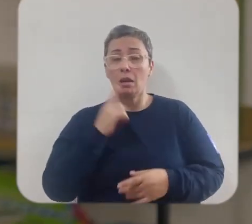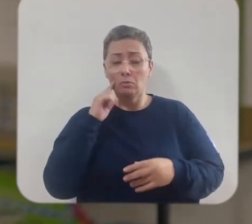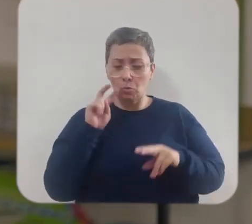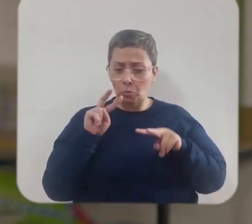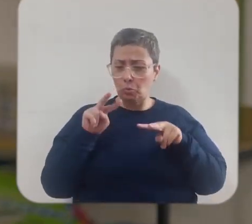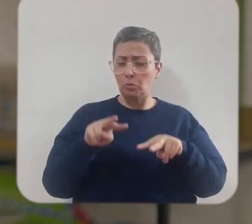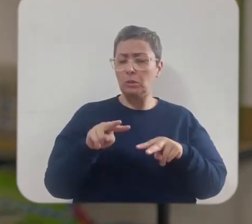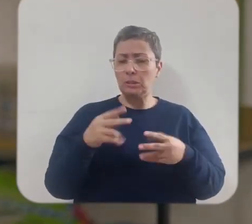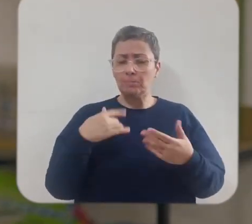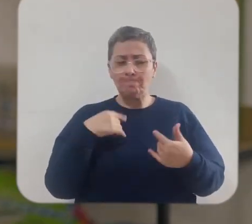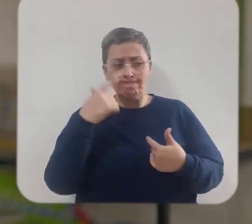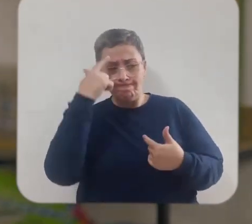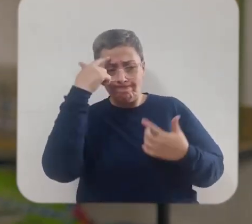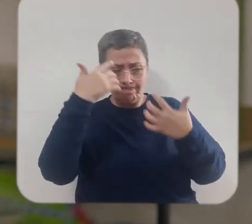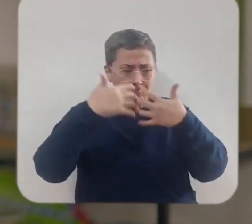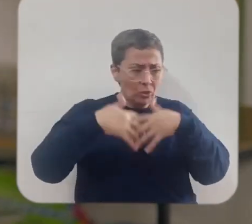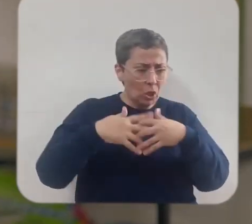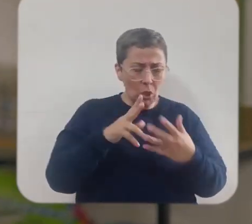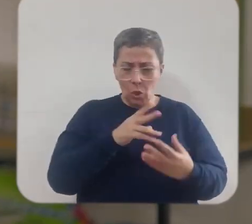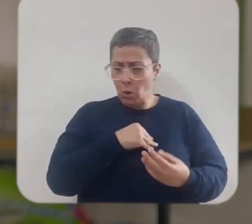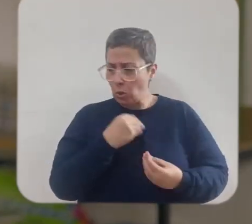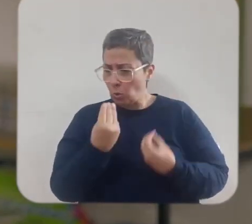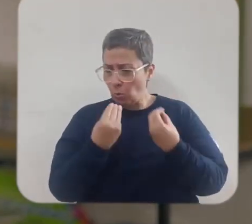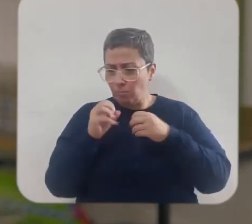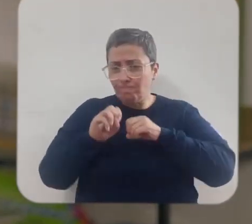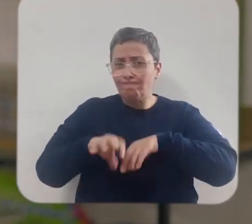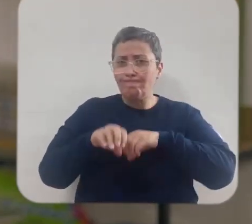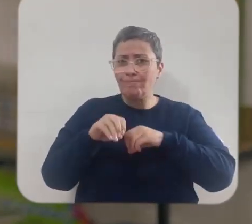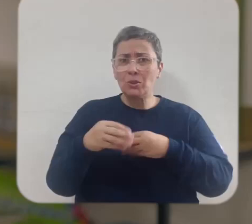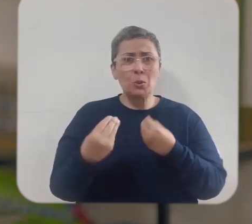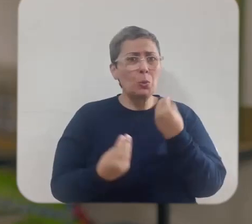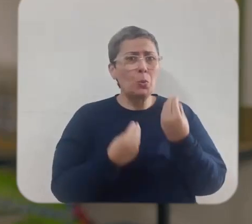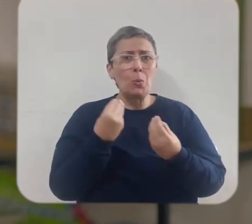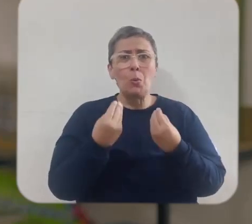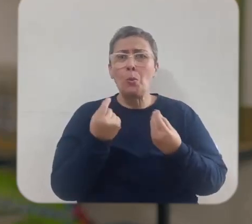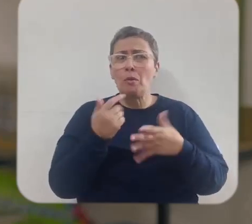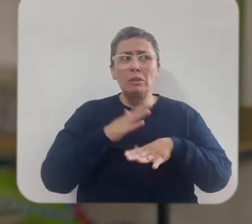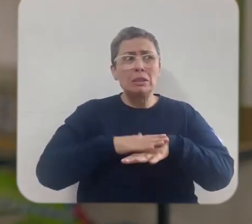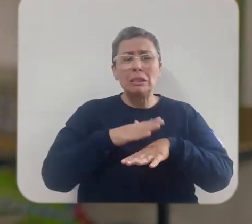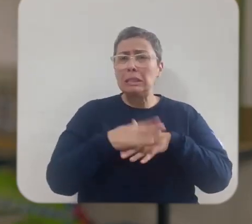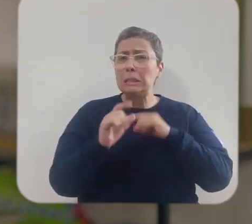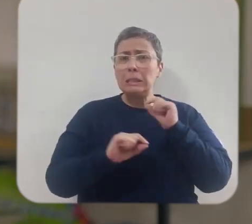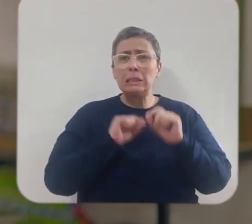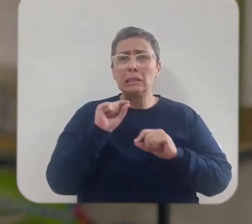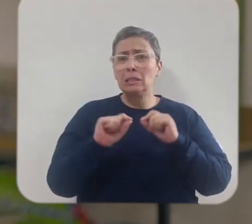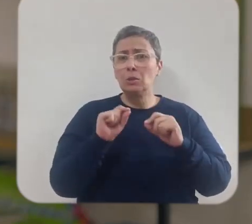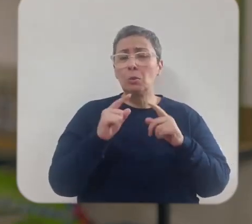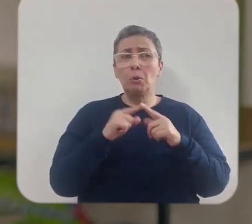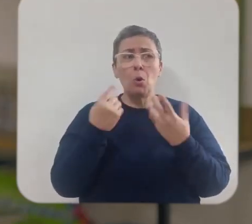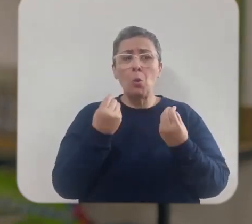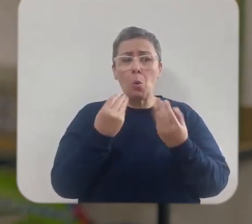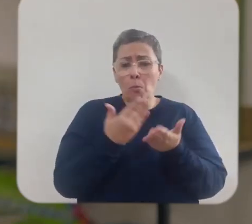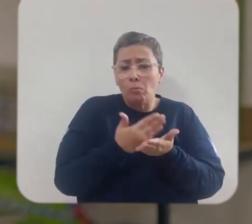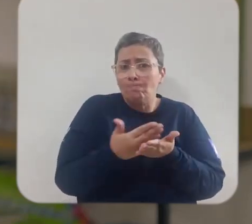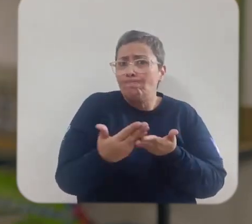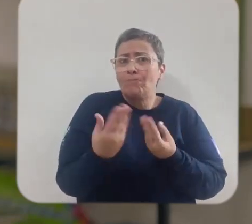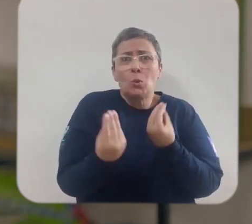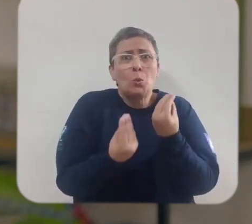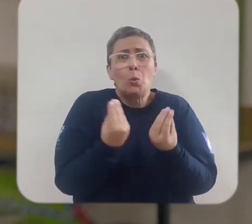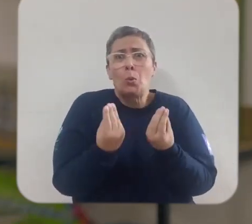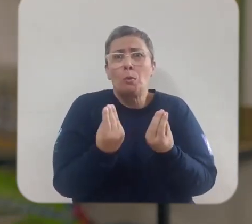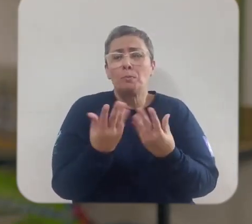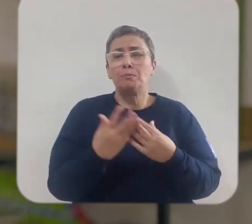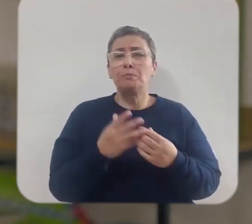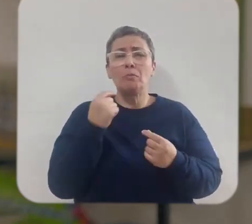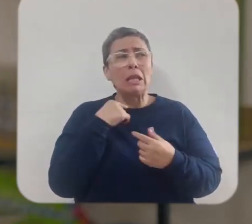nós olhamos e pensamos, nossa, como que eu ensino ele? O que eu faço? Por onde eu